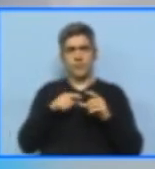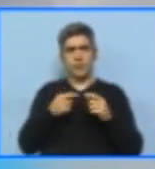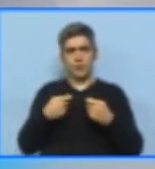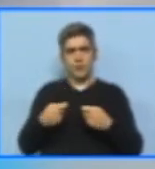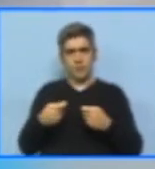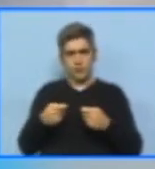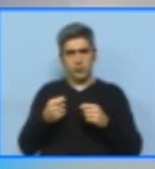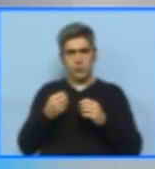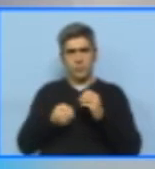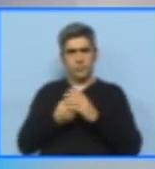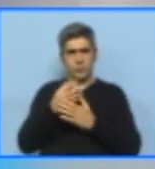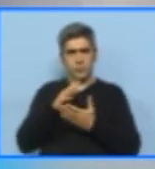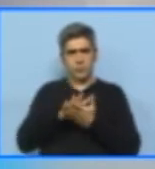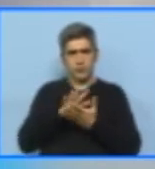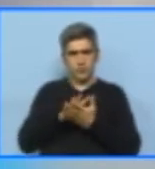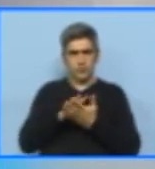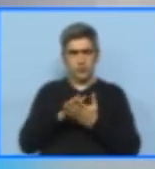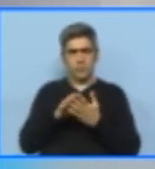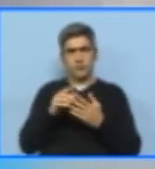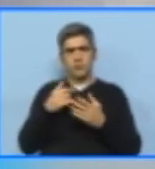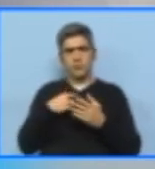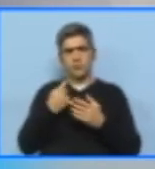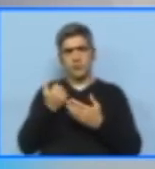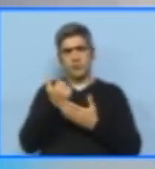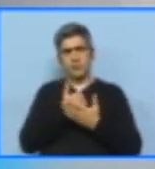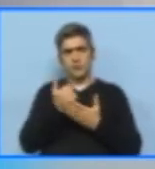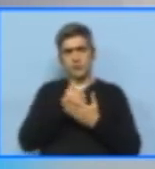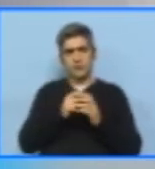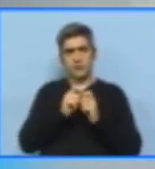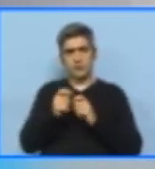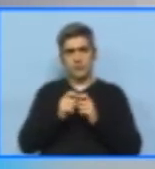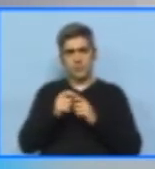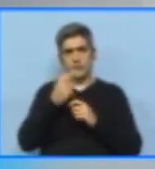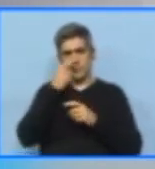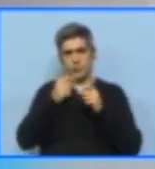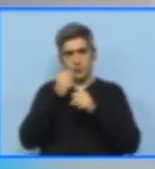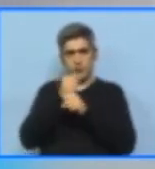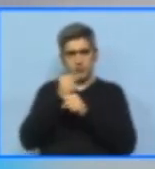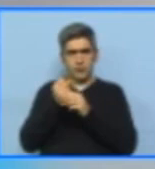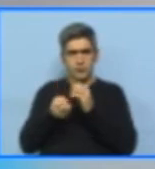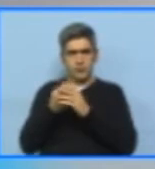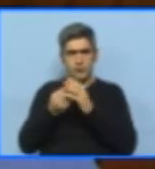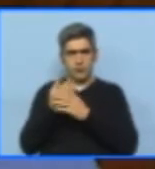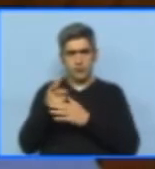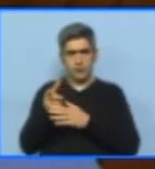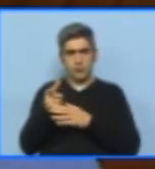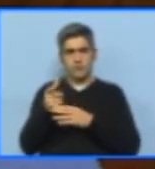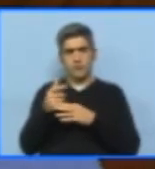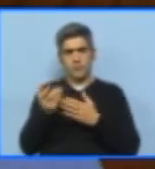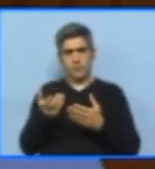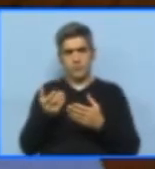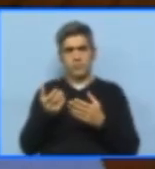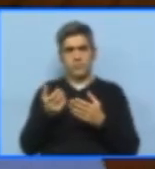custos por produzir conteúdos e nós temos que ter receitas para pagar aos trabalhadores que produzem esses conteúdos. E por isso